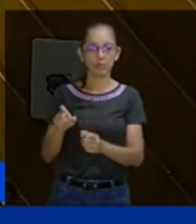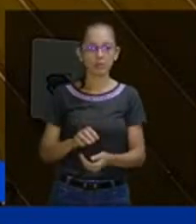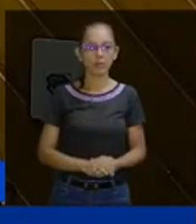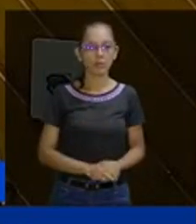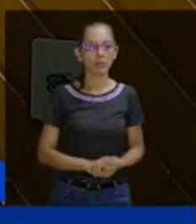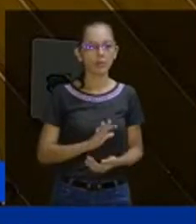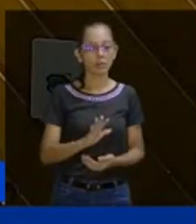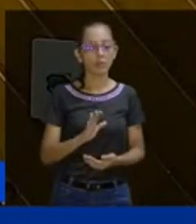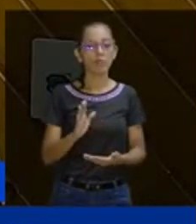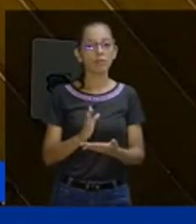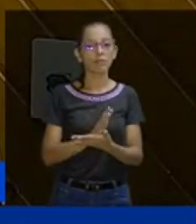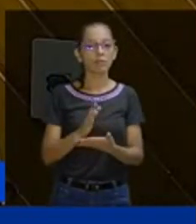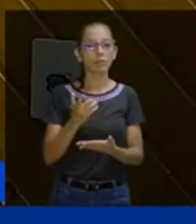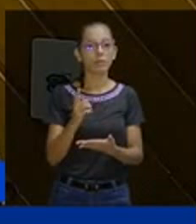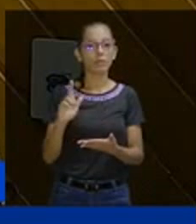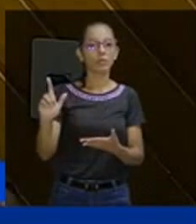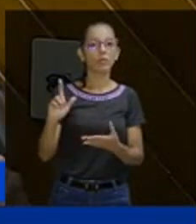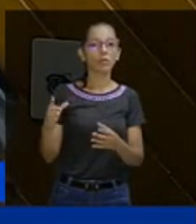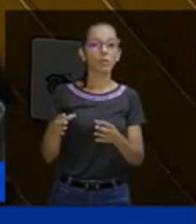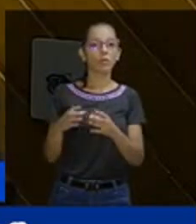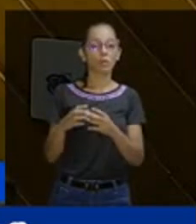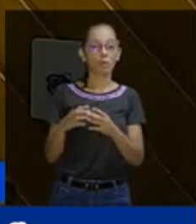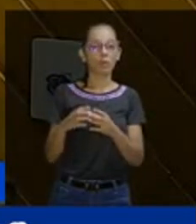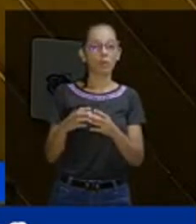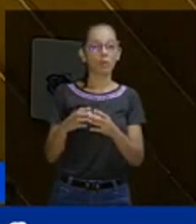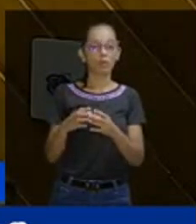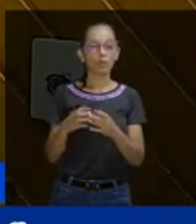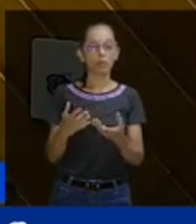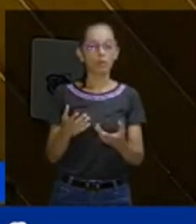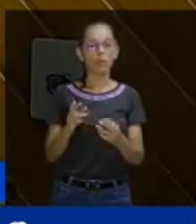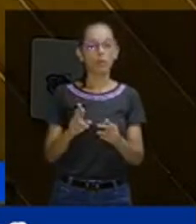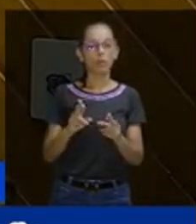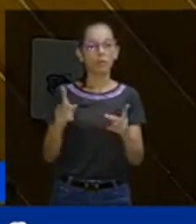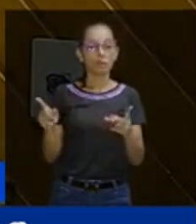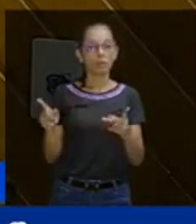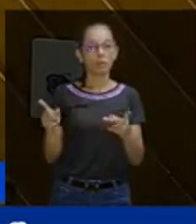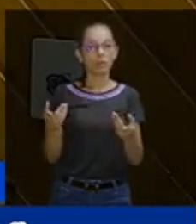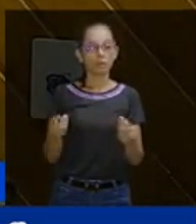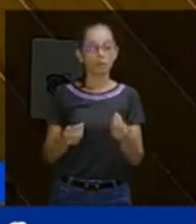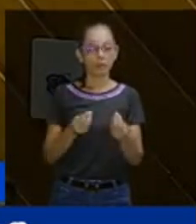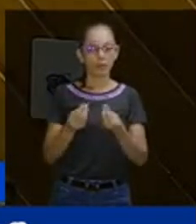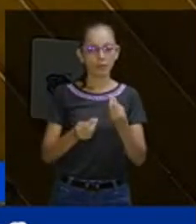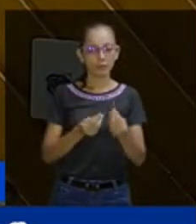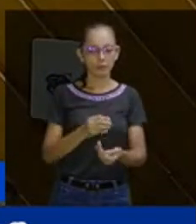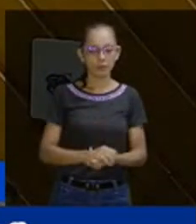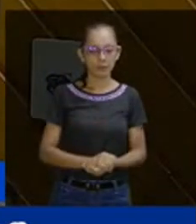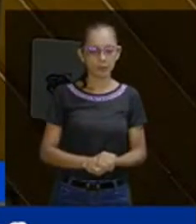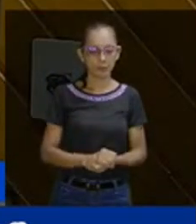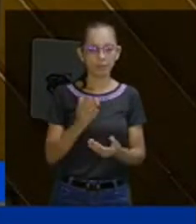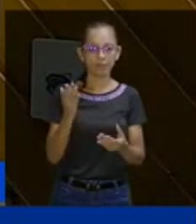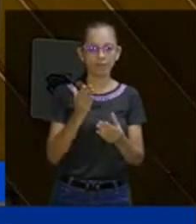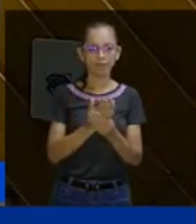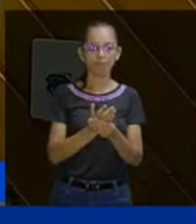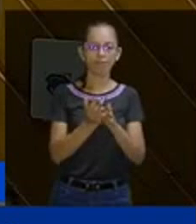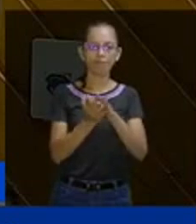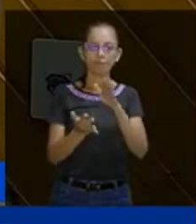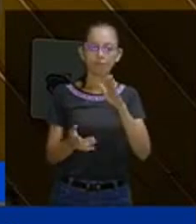que outras organizações criminosas. Após ter acesso aos autos, analisei a